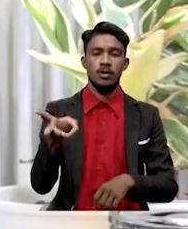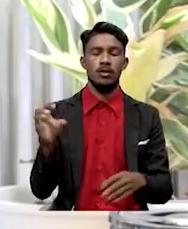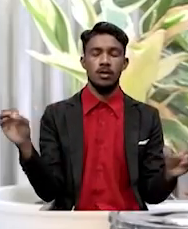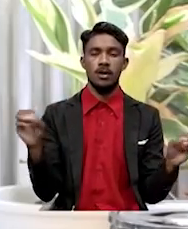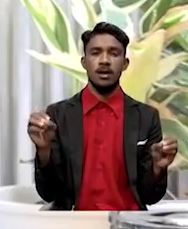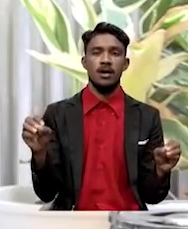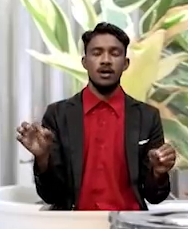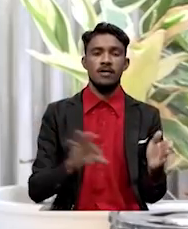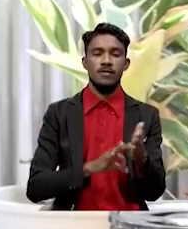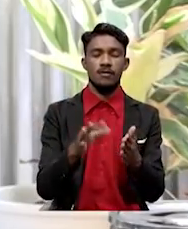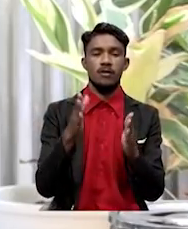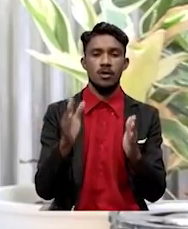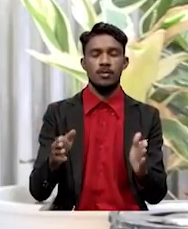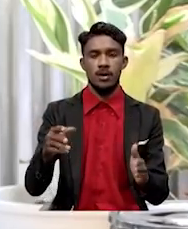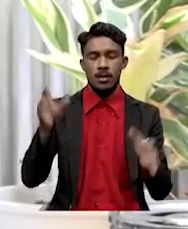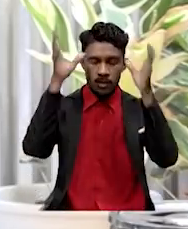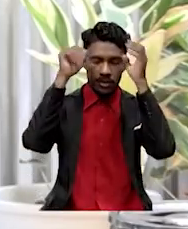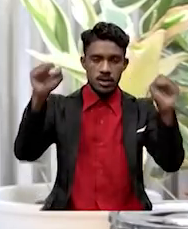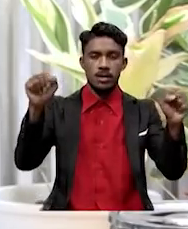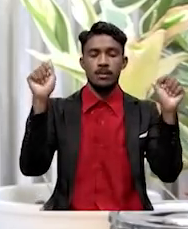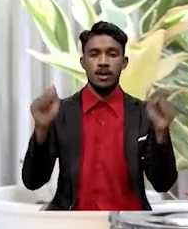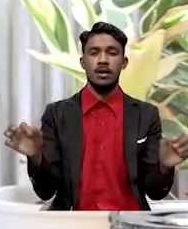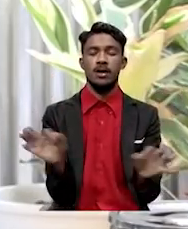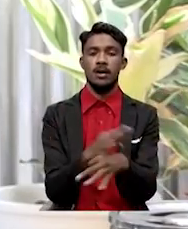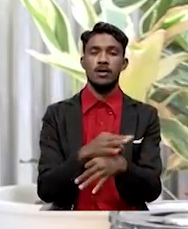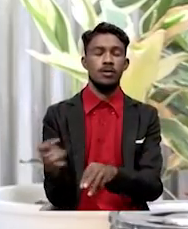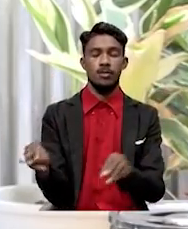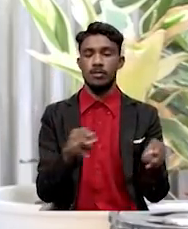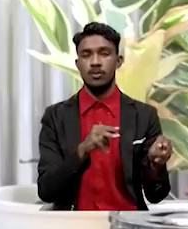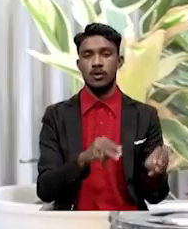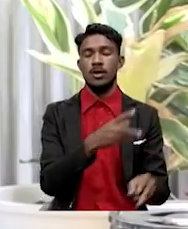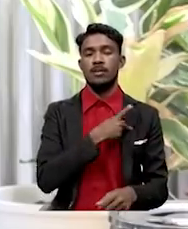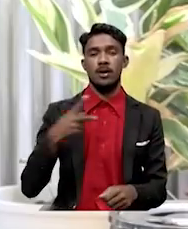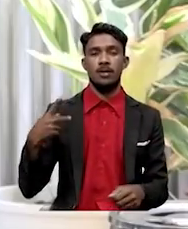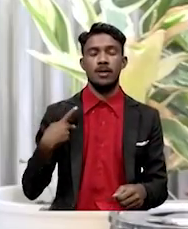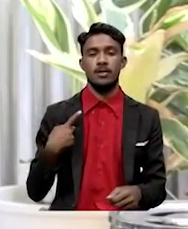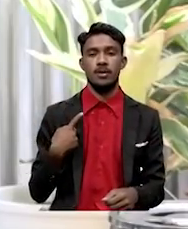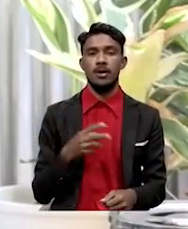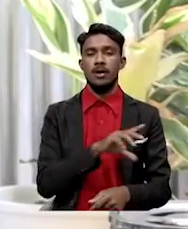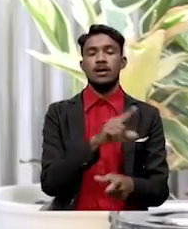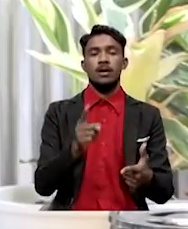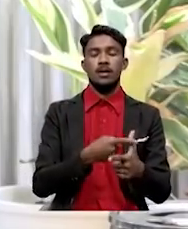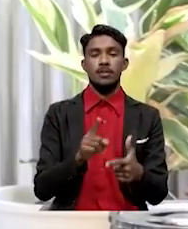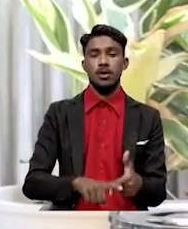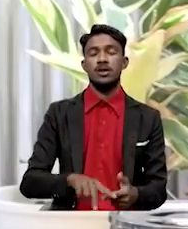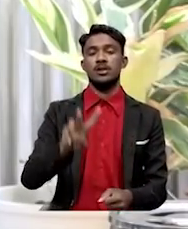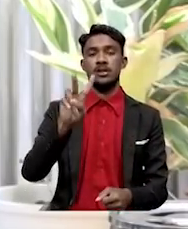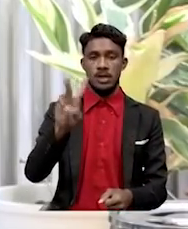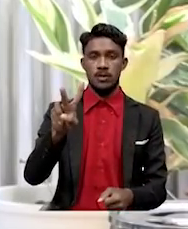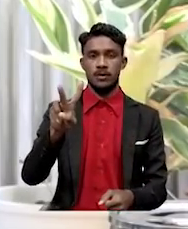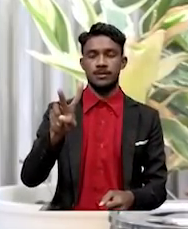presidente Bele dissolve o parlamento. Né? Primeira condição. Segunda condição. Grave crise